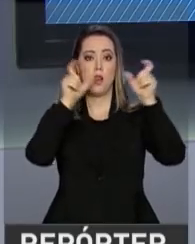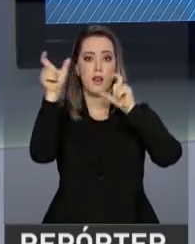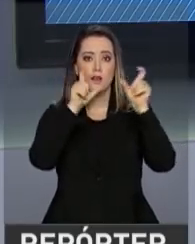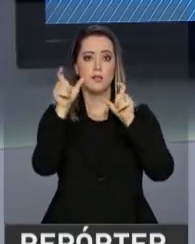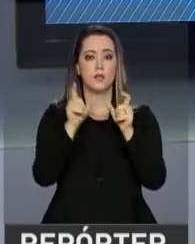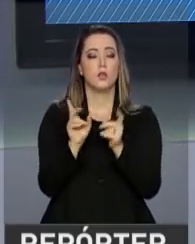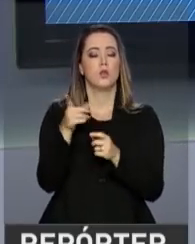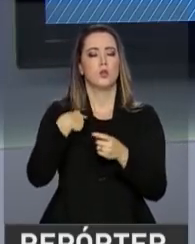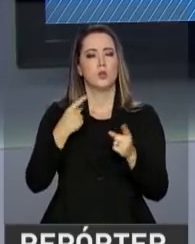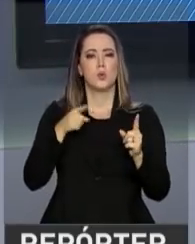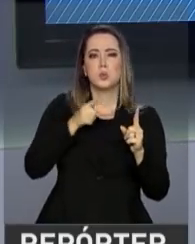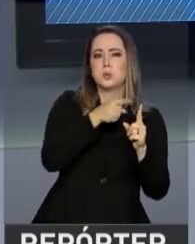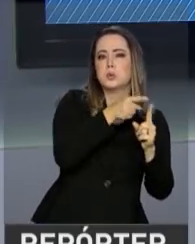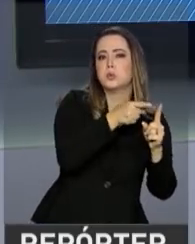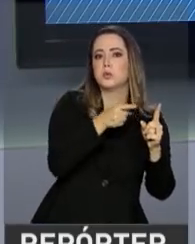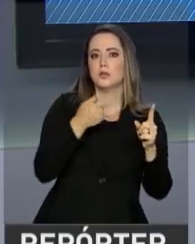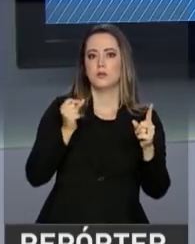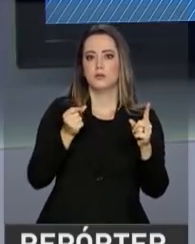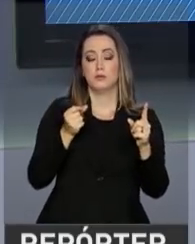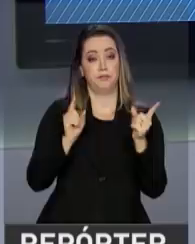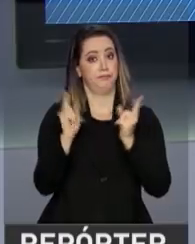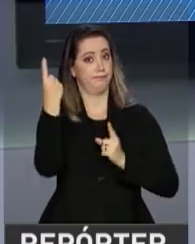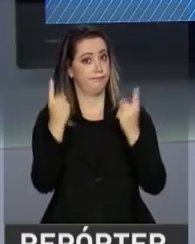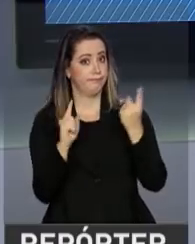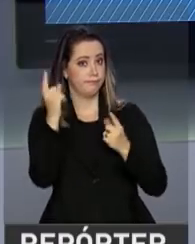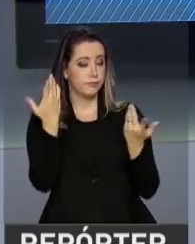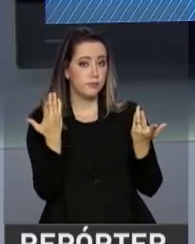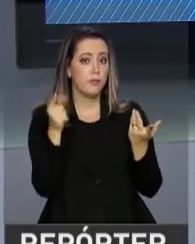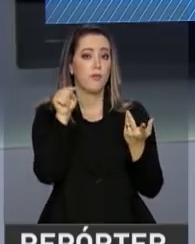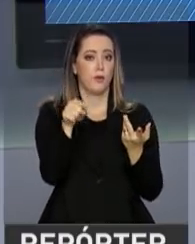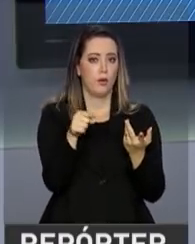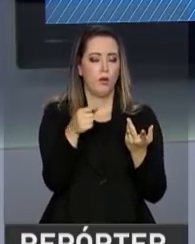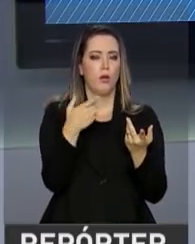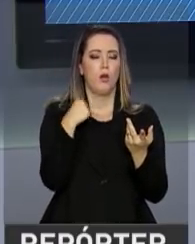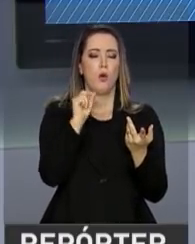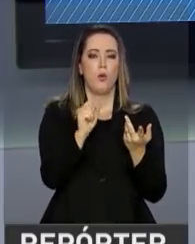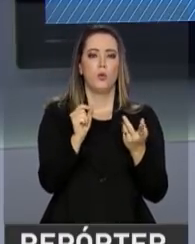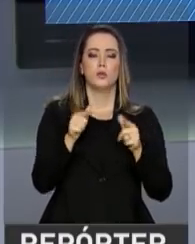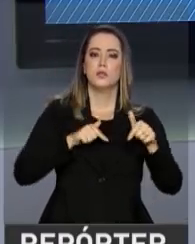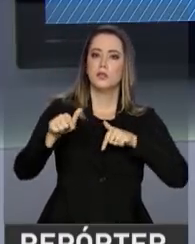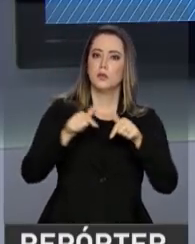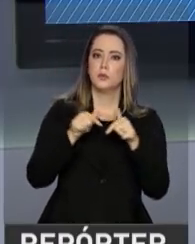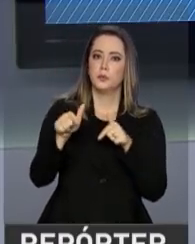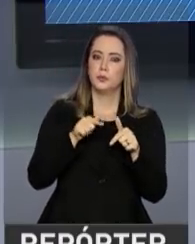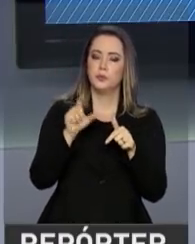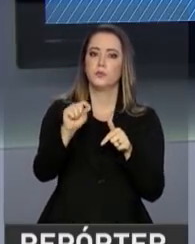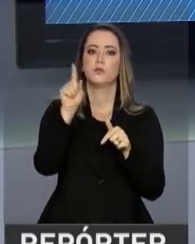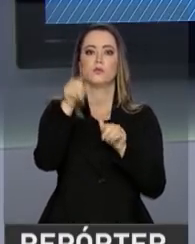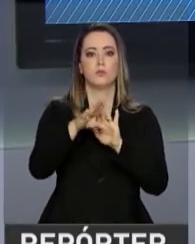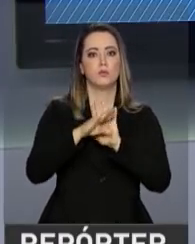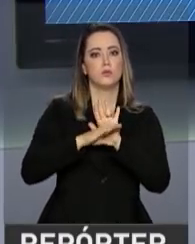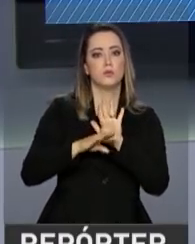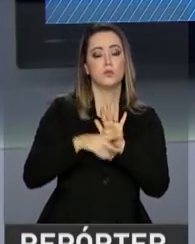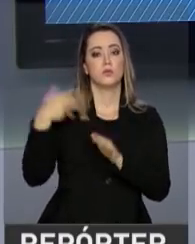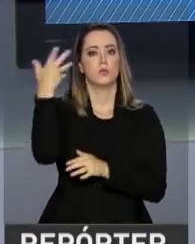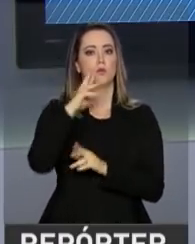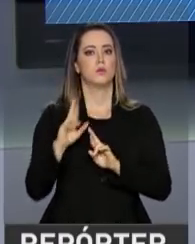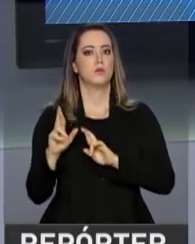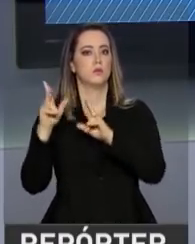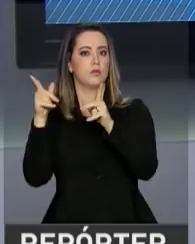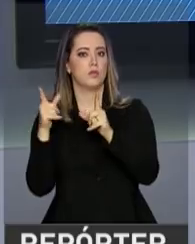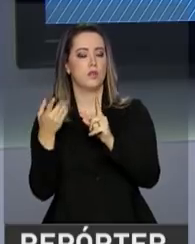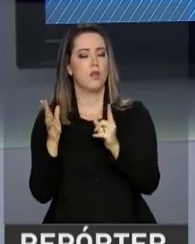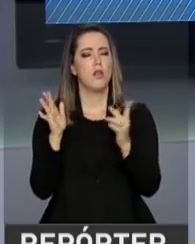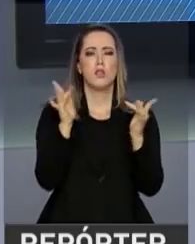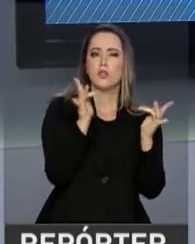sobre o assédio no carnaval o trabalho segundo a coordenadora do programa mulher sem violência explica a diferença entre